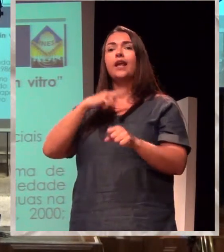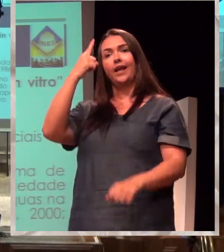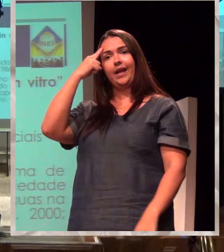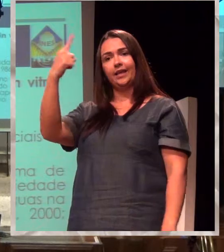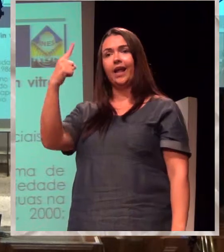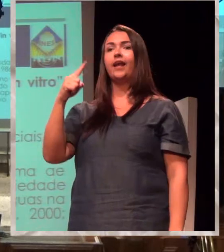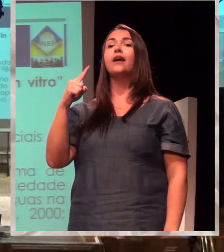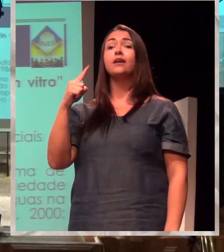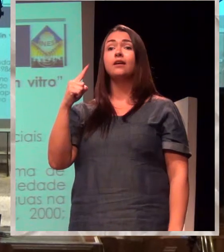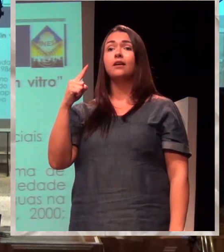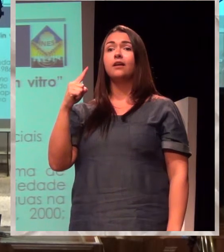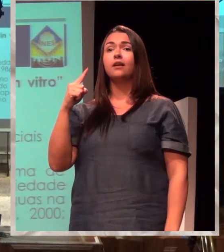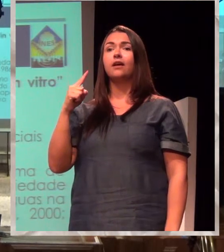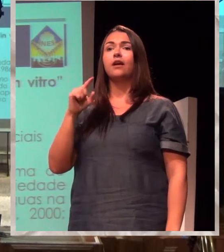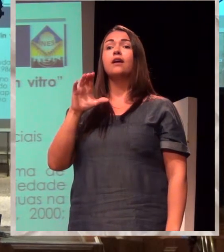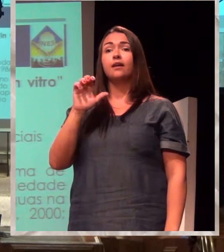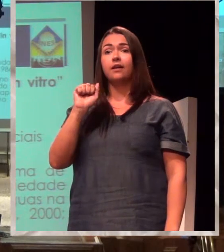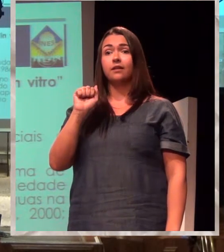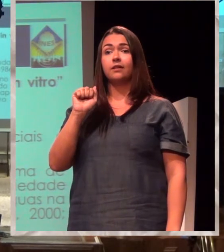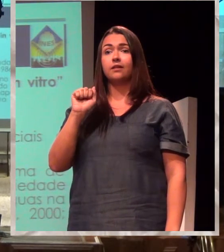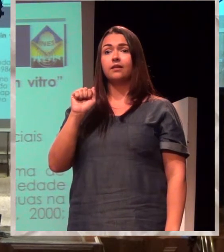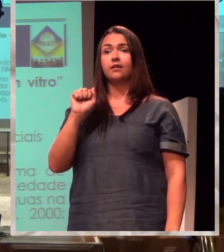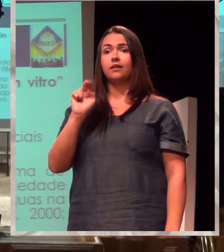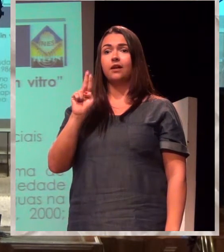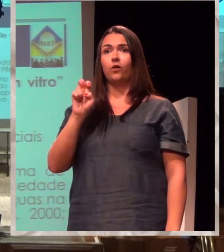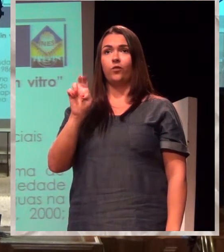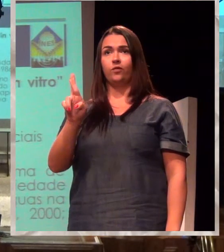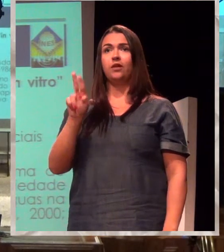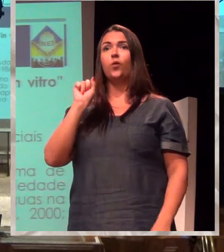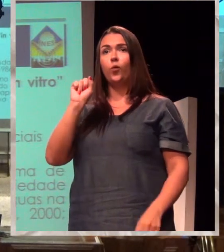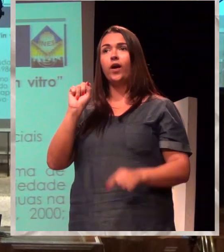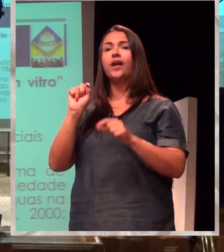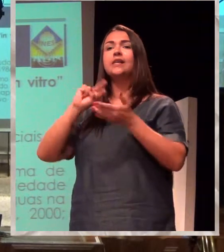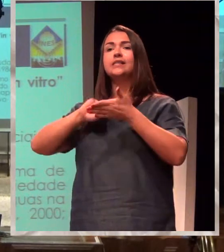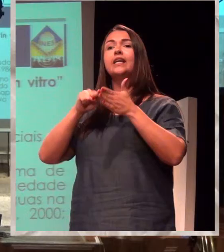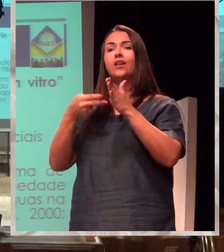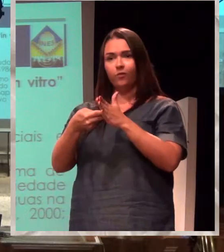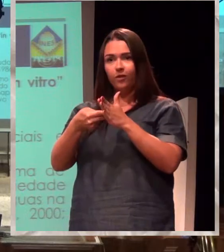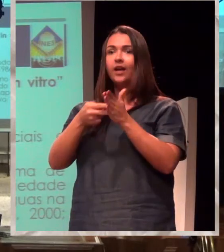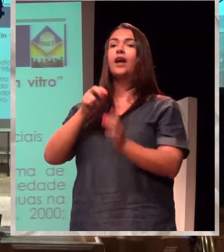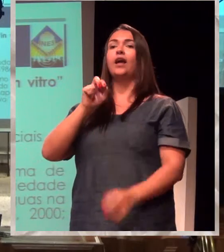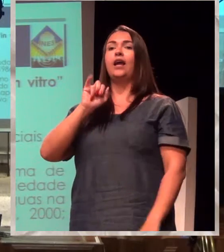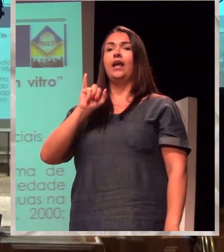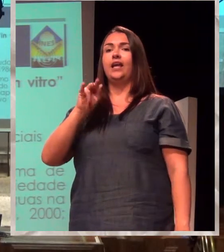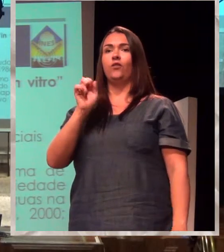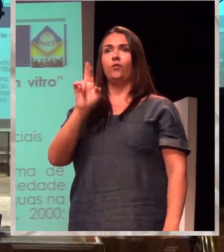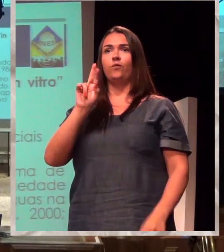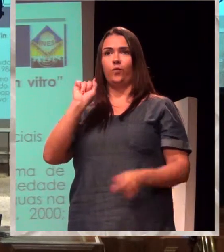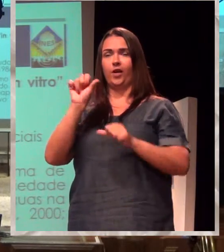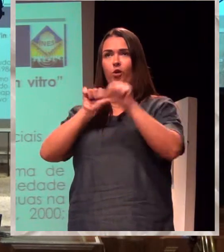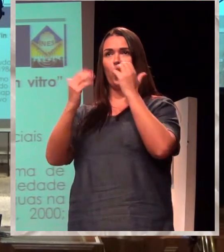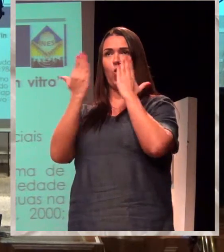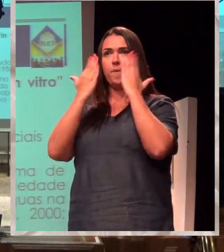das intervenções em vivo e in vitro. Em vivo seria todas essas ações do